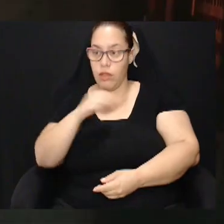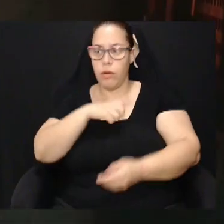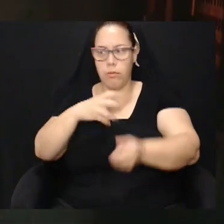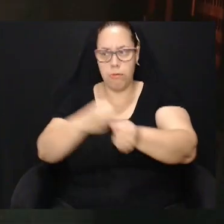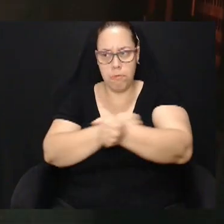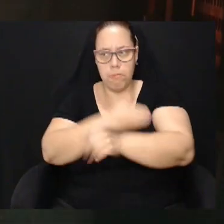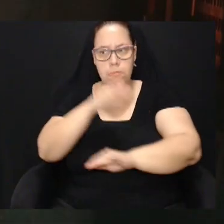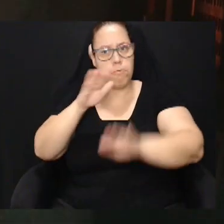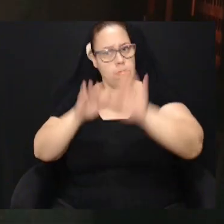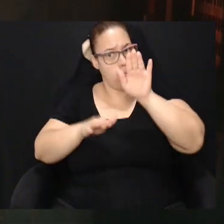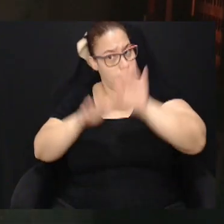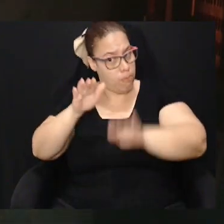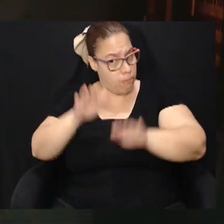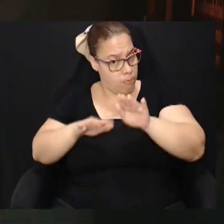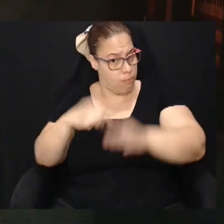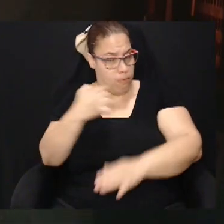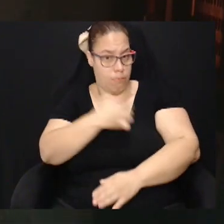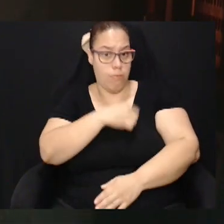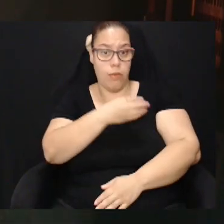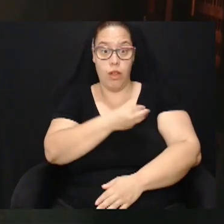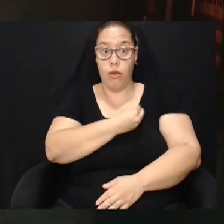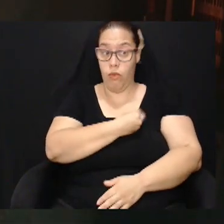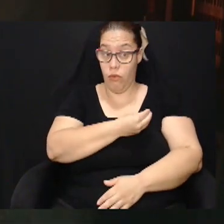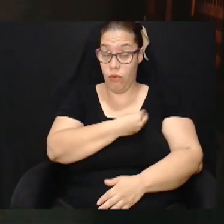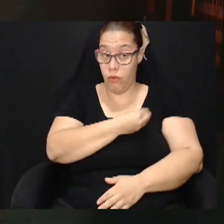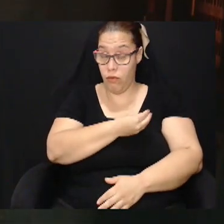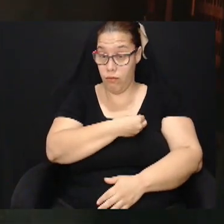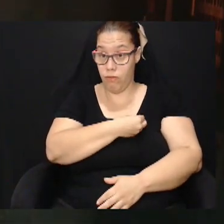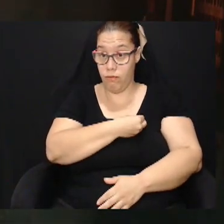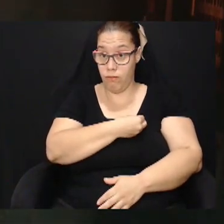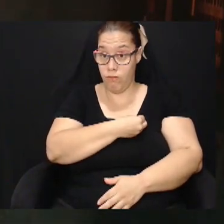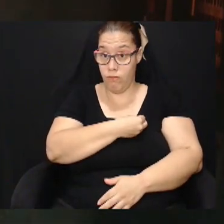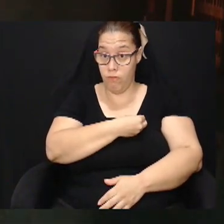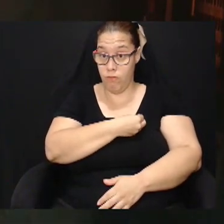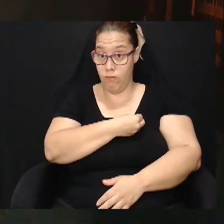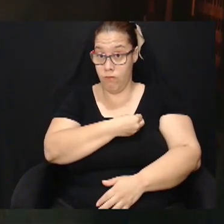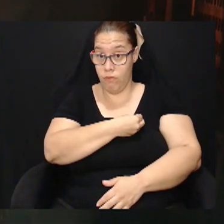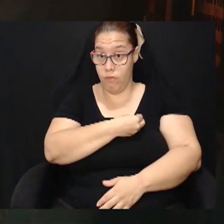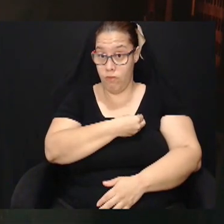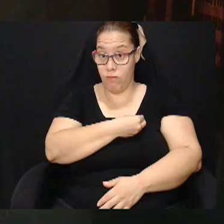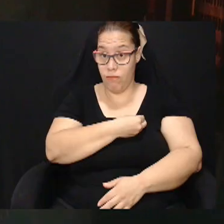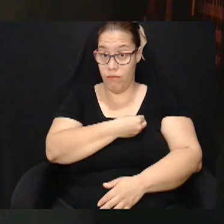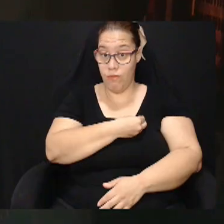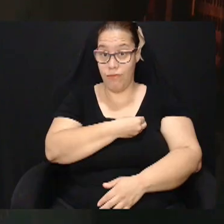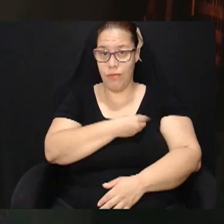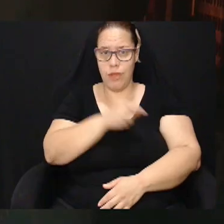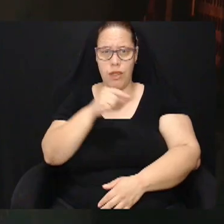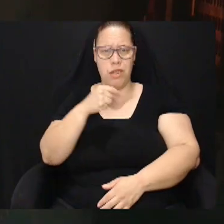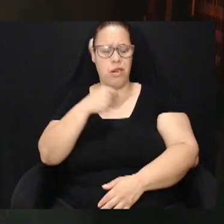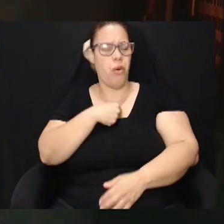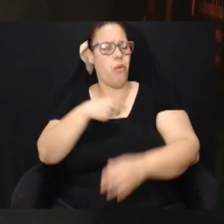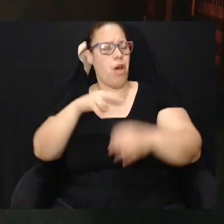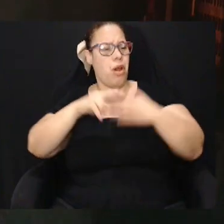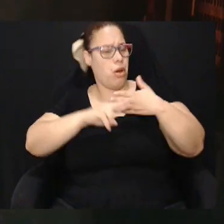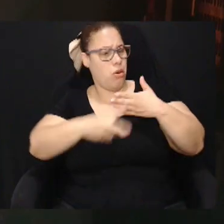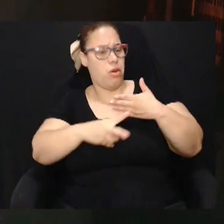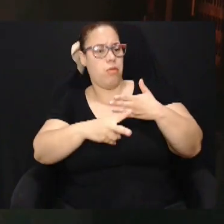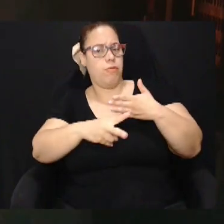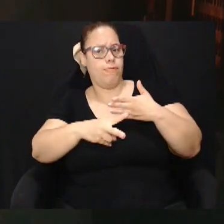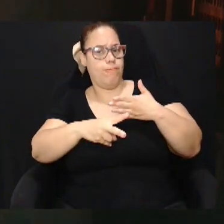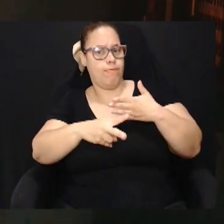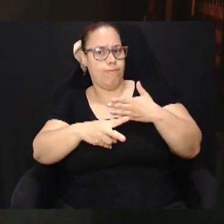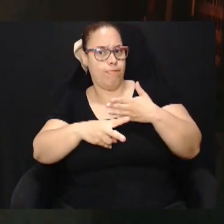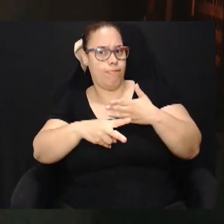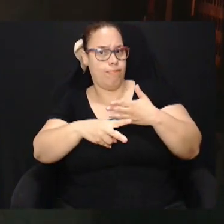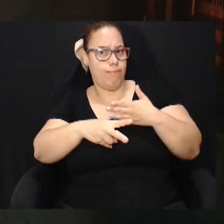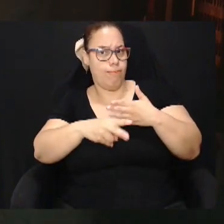situação que nós estamos vivendo, que aquela determinada cena vai nos afetar. E isso vai para